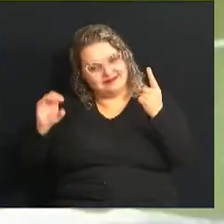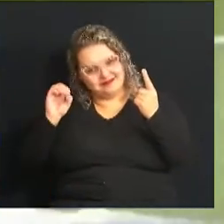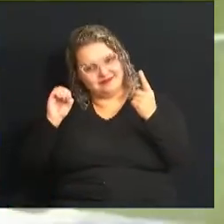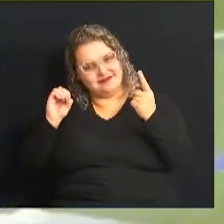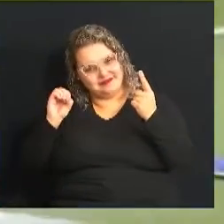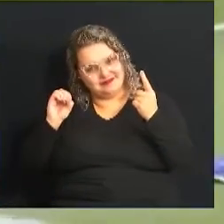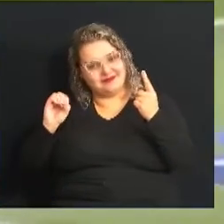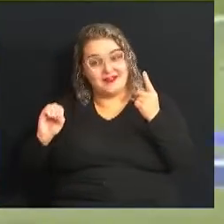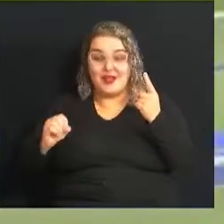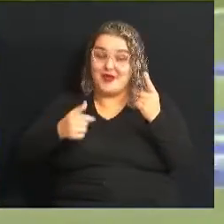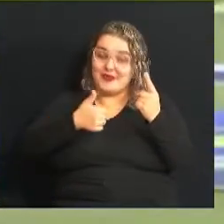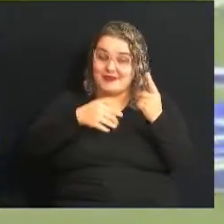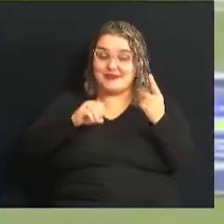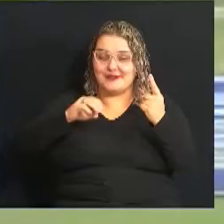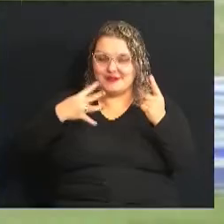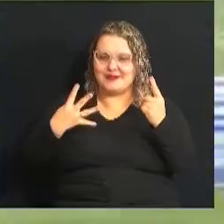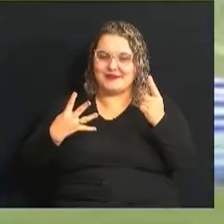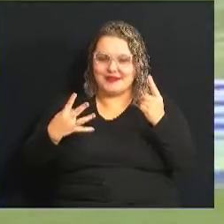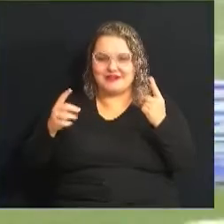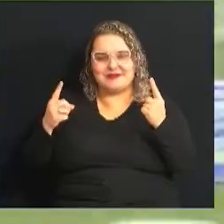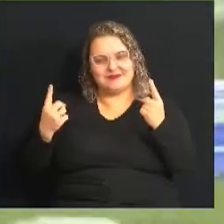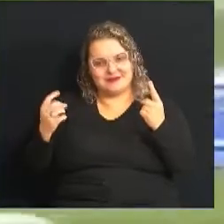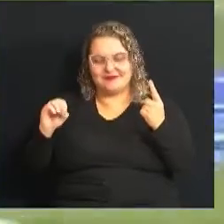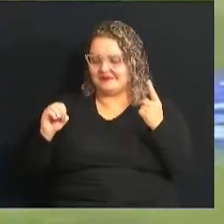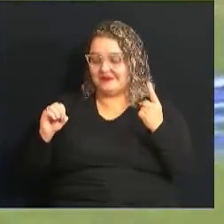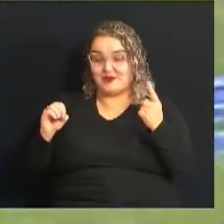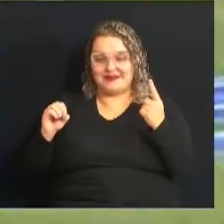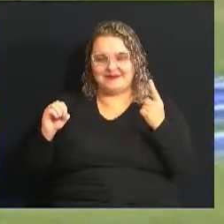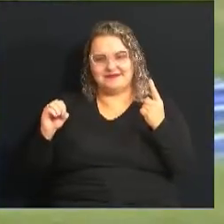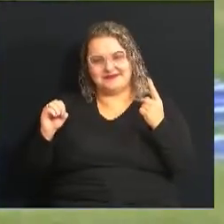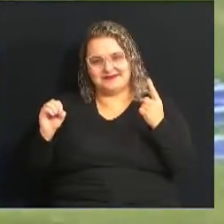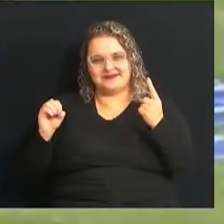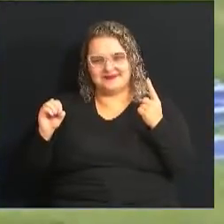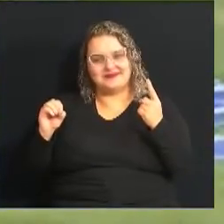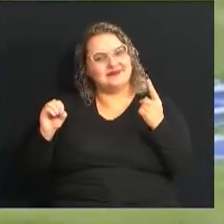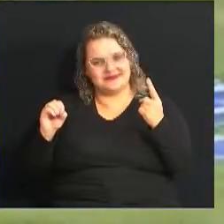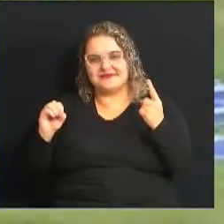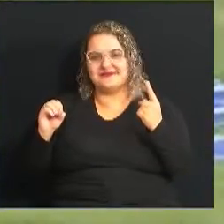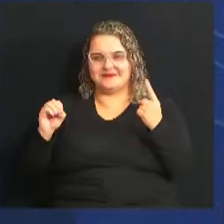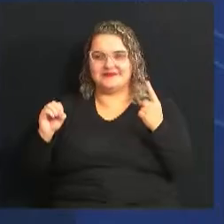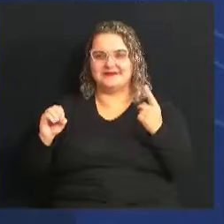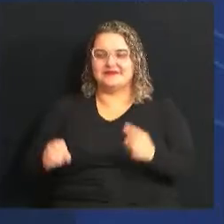número 204, Ponte Preta 1, Guarani 0.